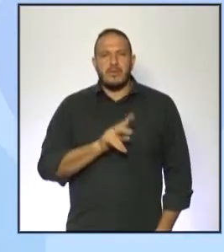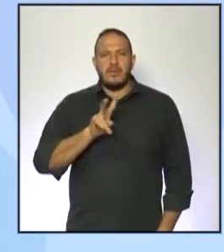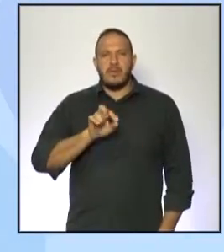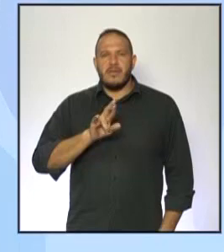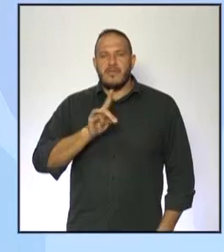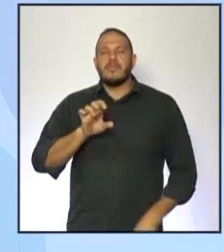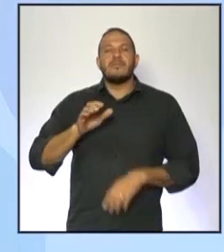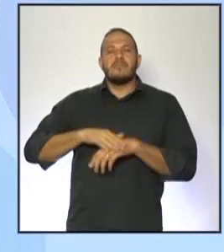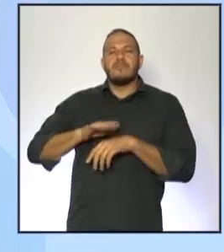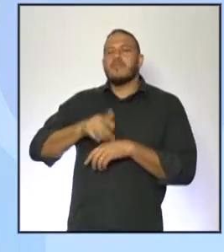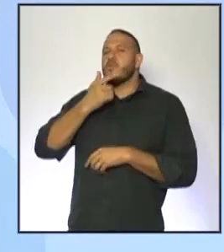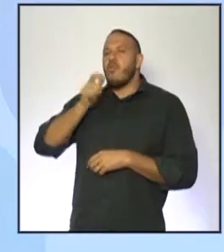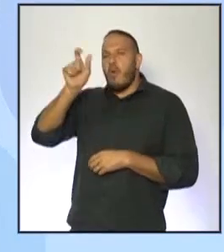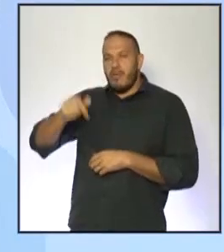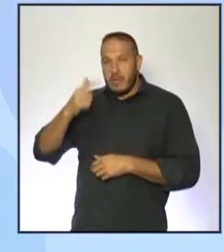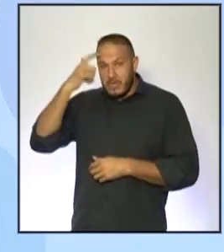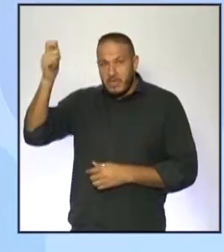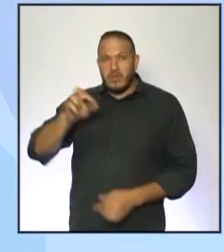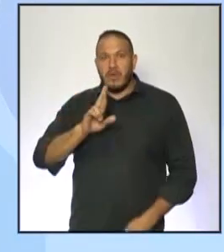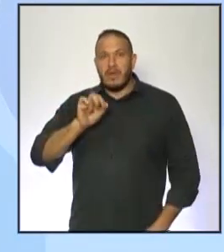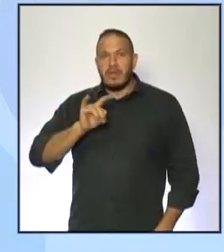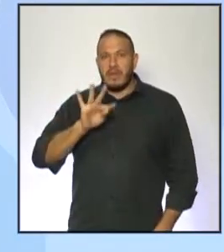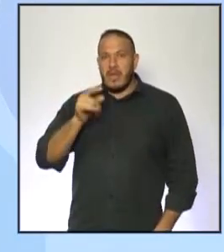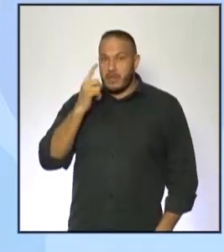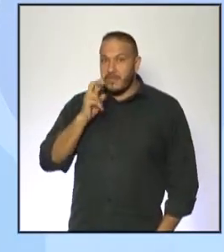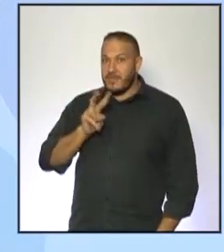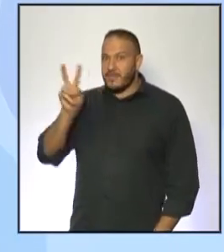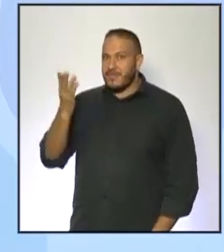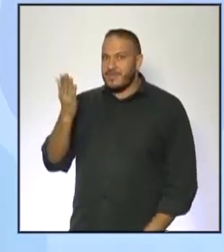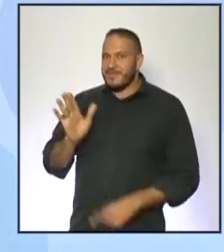Renato Suelotto. Vamos assistir?